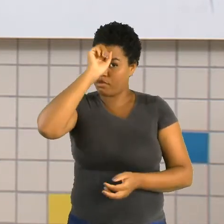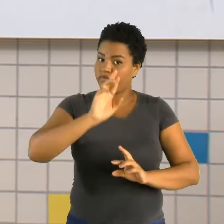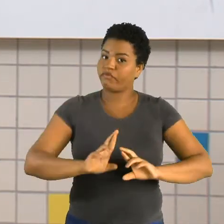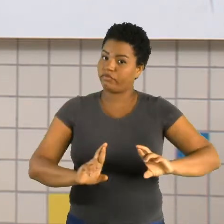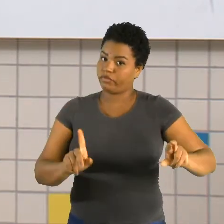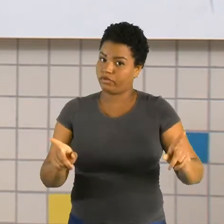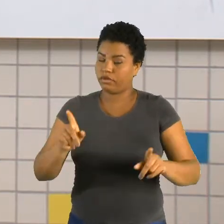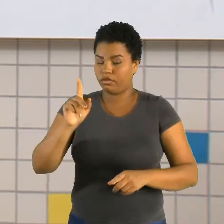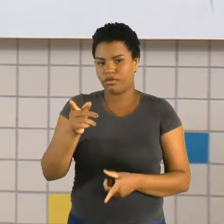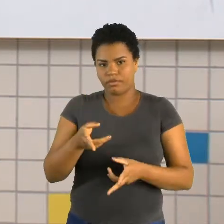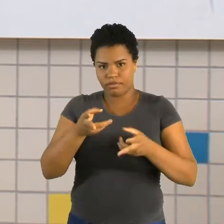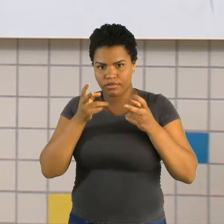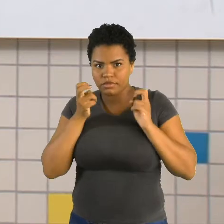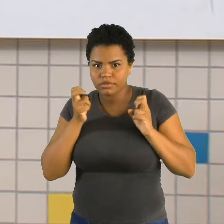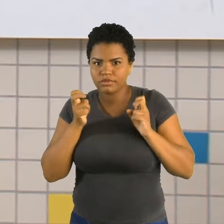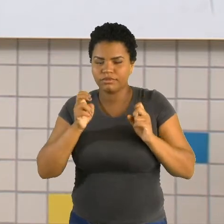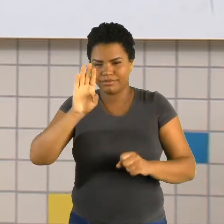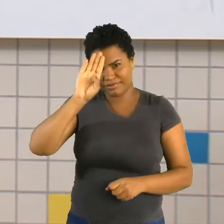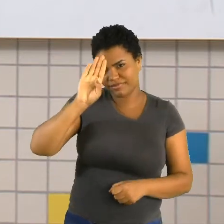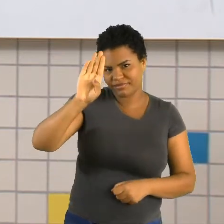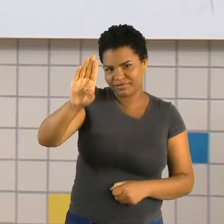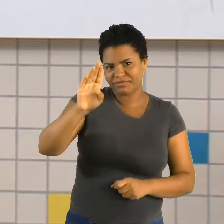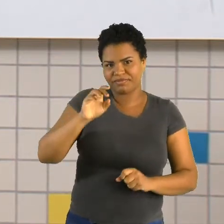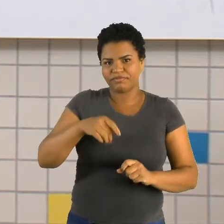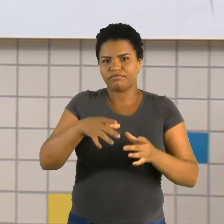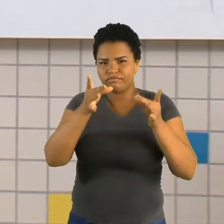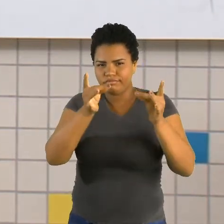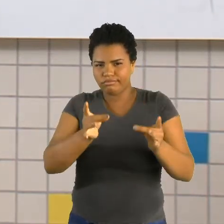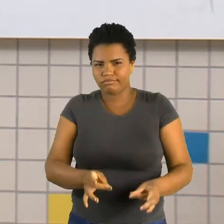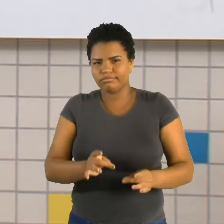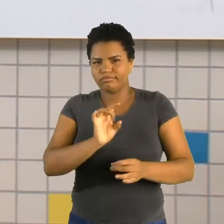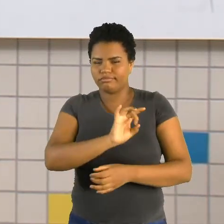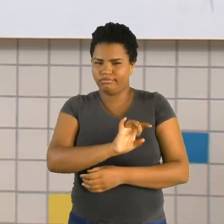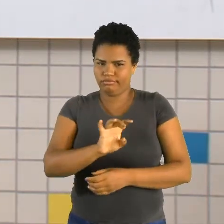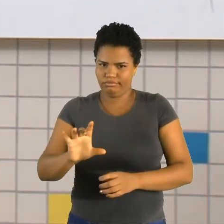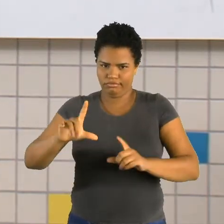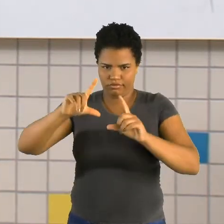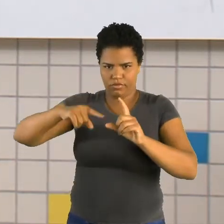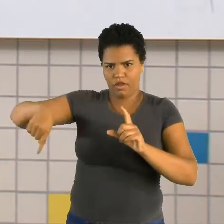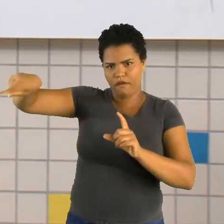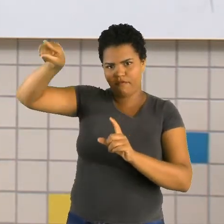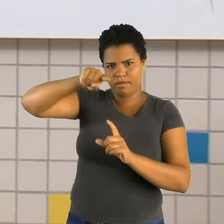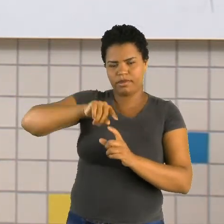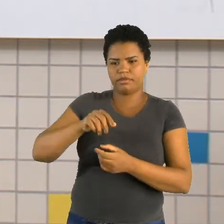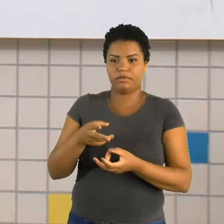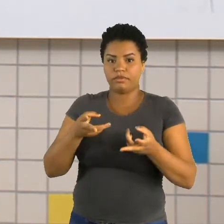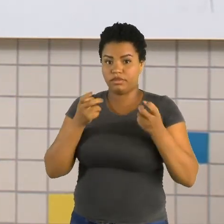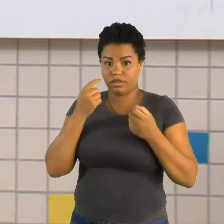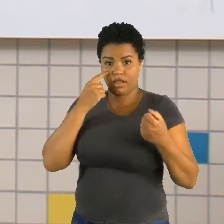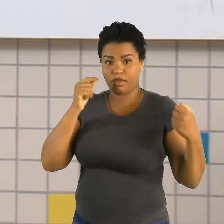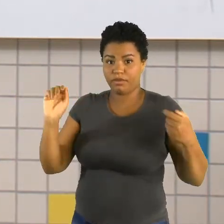Observe principalmente os detalhes de cada balão. Observem esses balões aqui.